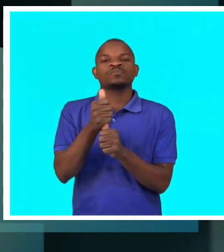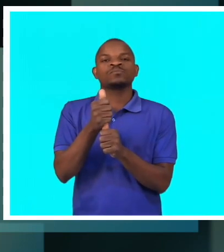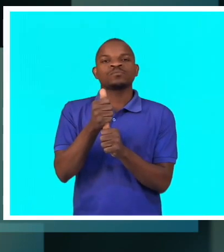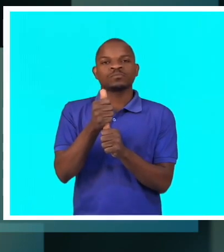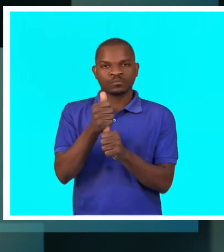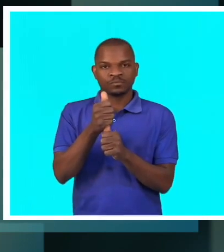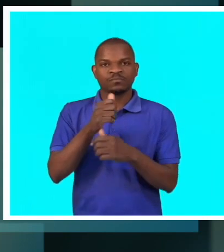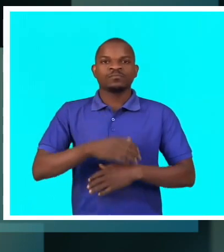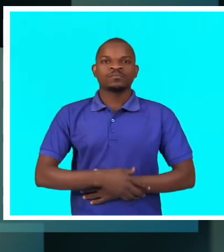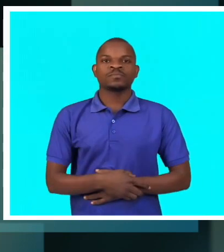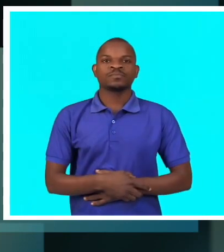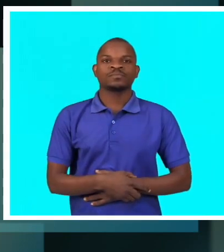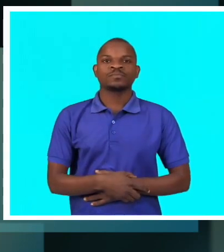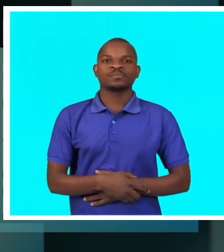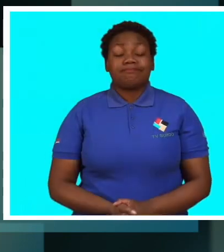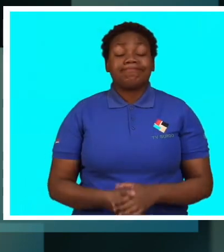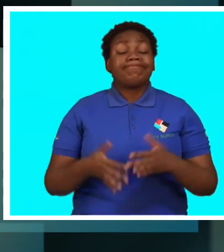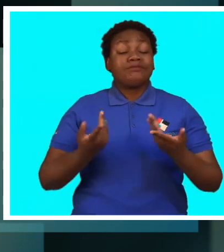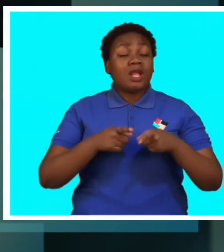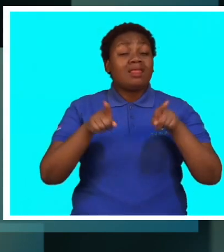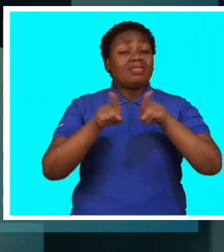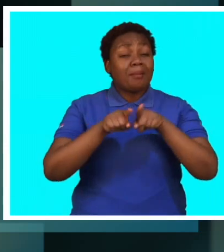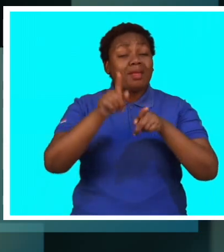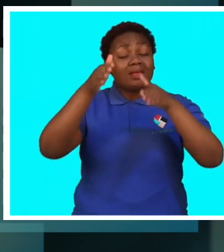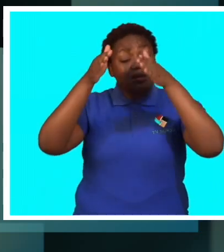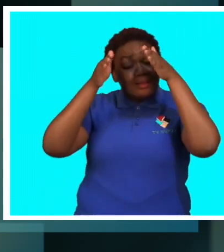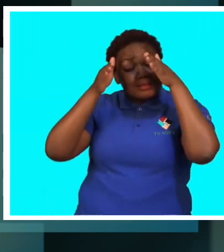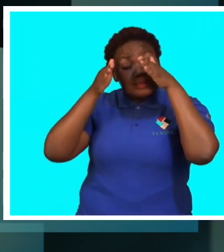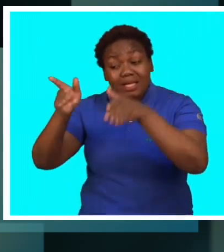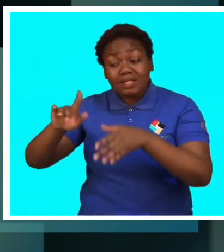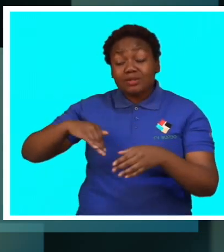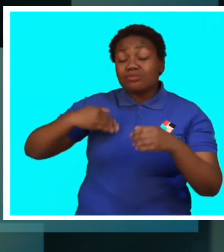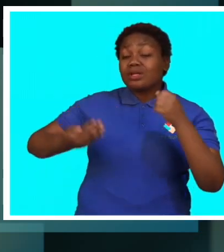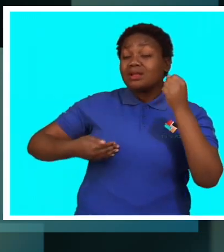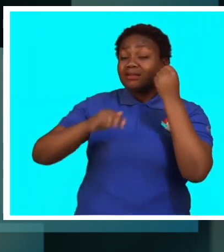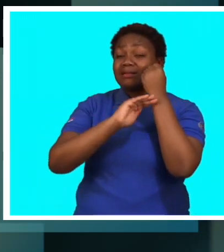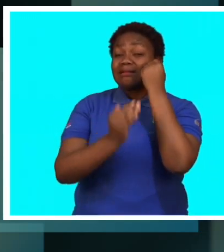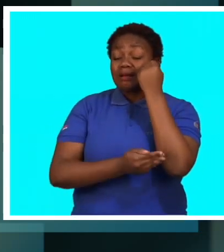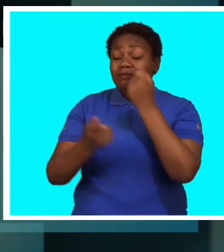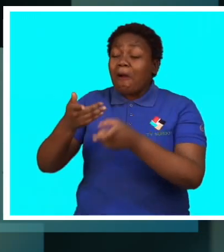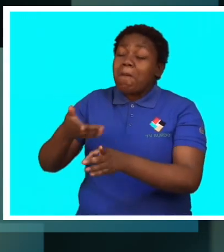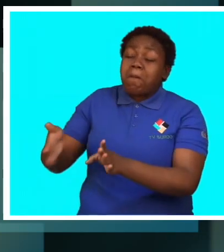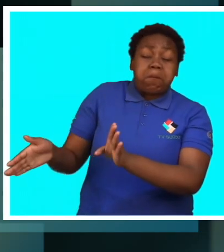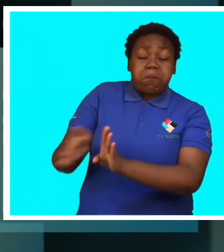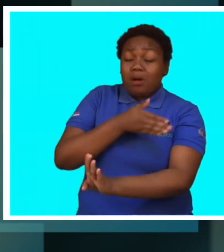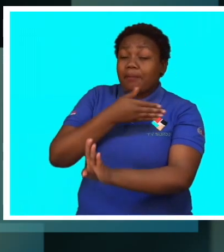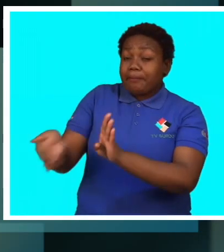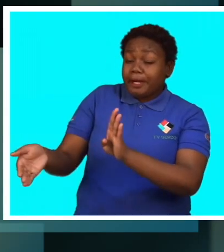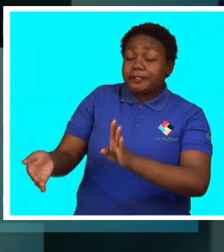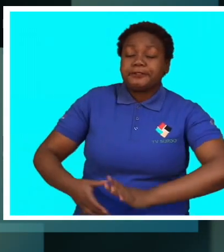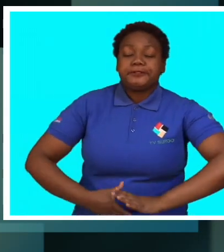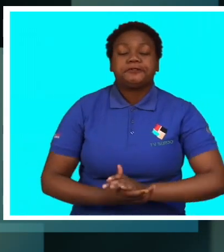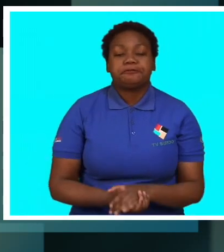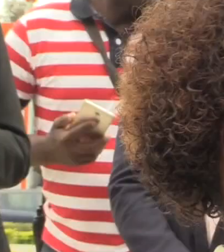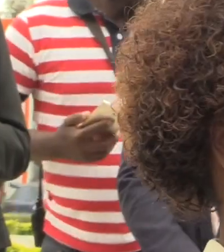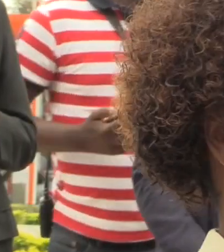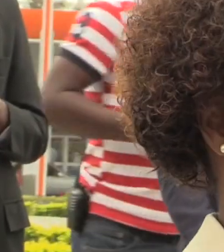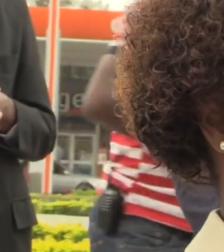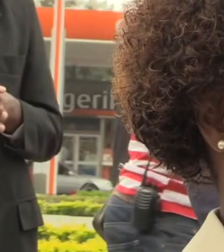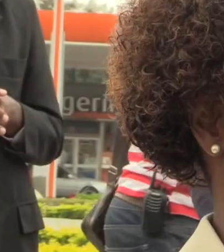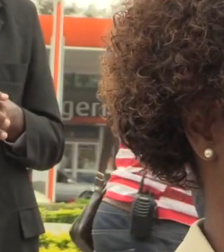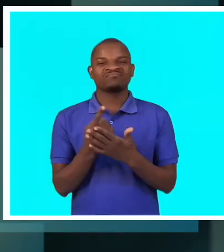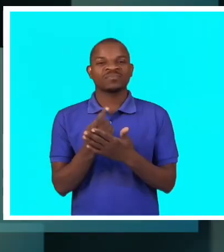como soldados, cheguem até generais. A violência doméstica contra a mulher e a gravidez precoce também mereceram atenção